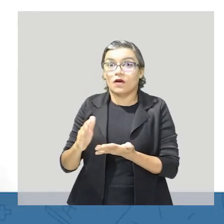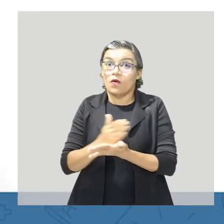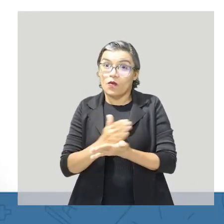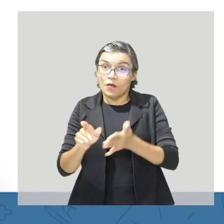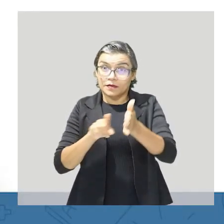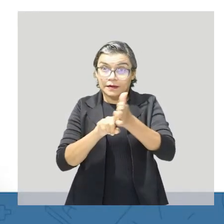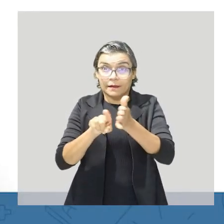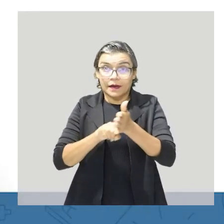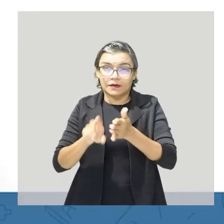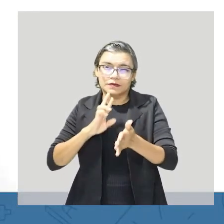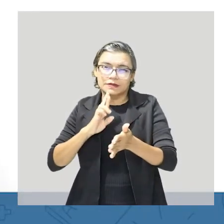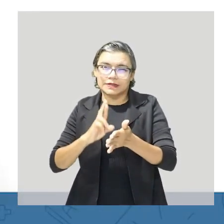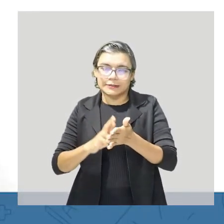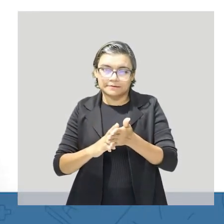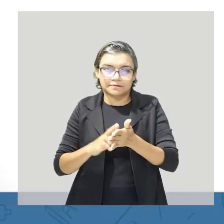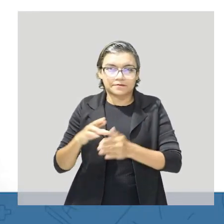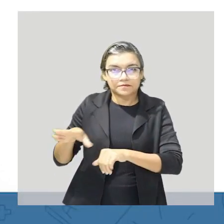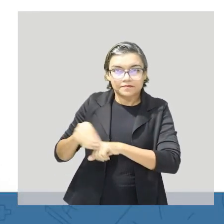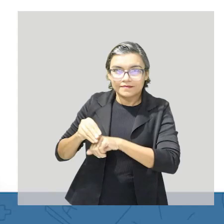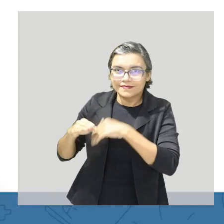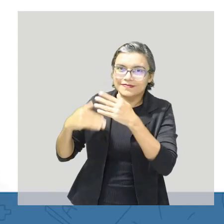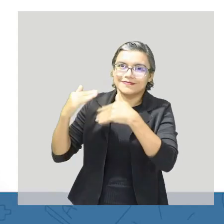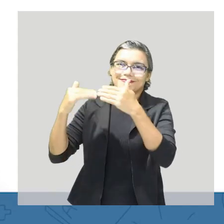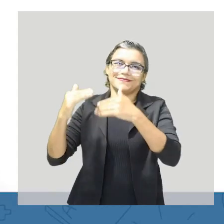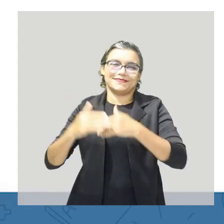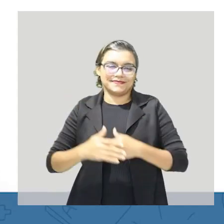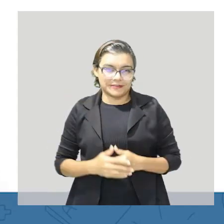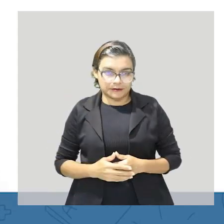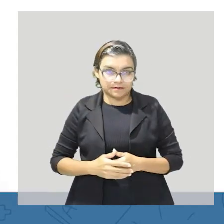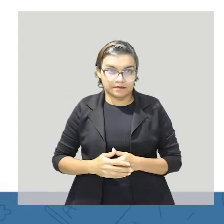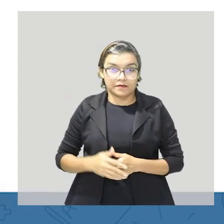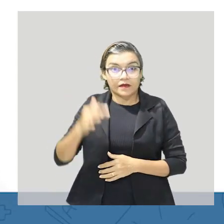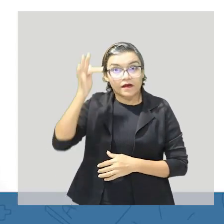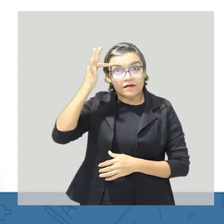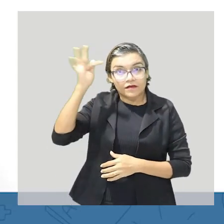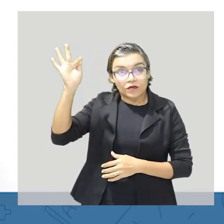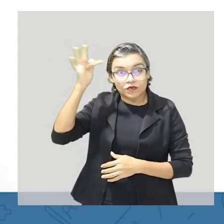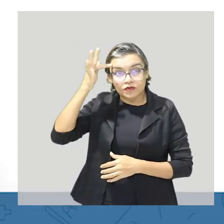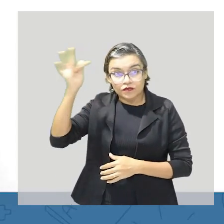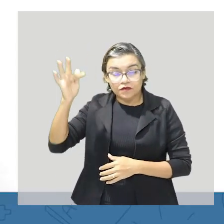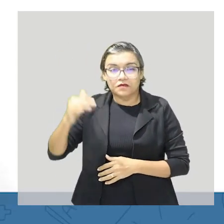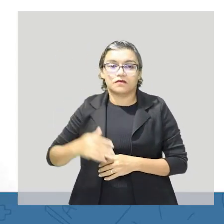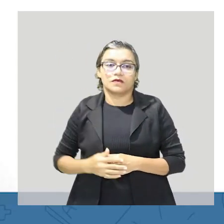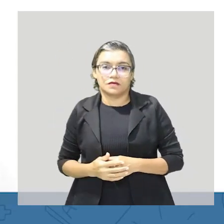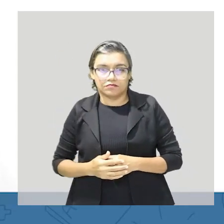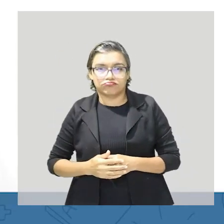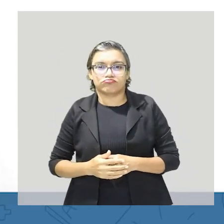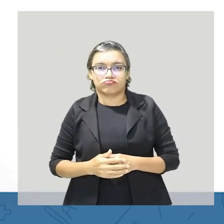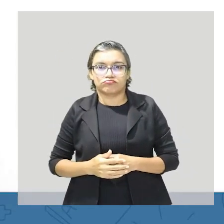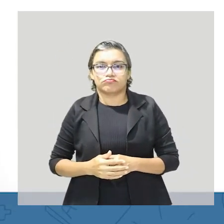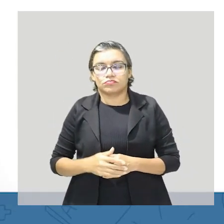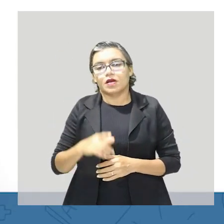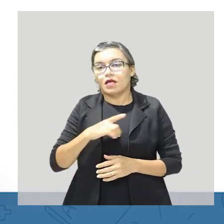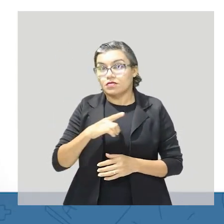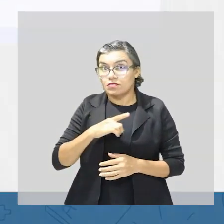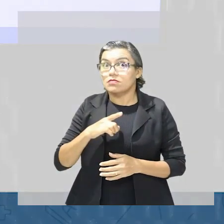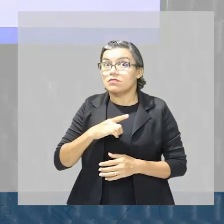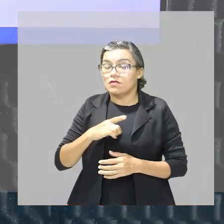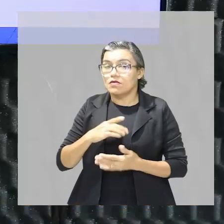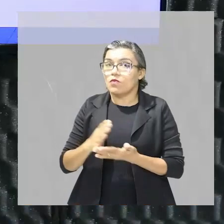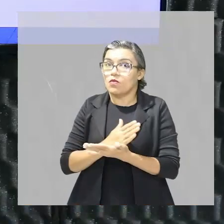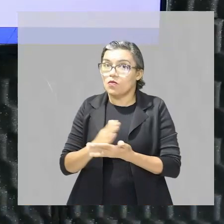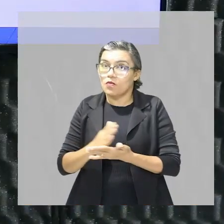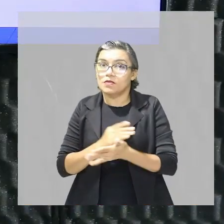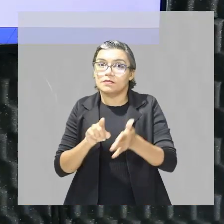você desenvolver o nosso conhecimento a filosofia nasceu na Júnior tipicamente questões aliás um Ema né